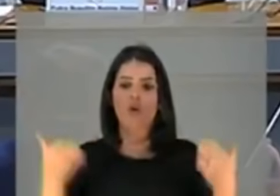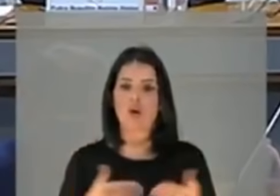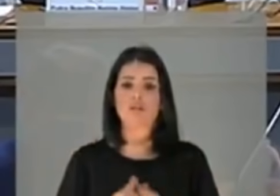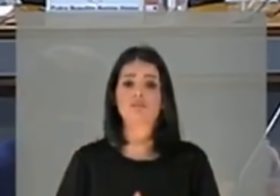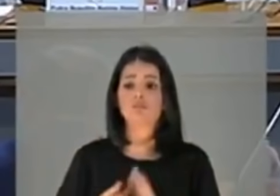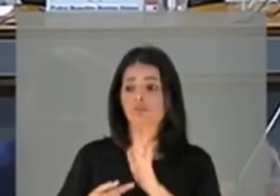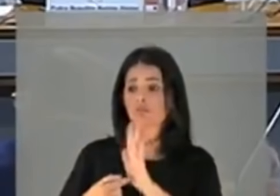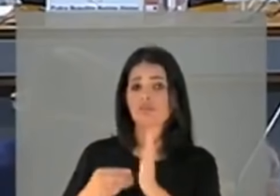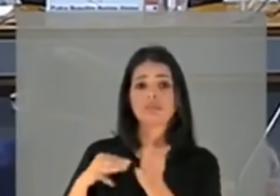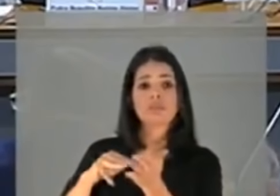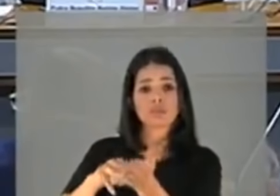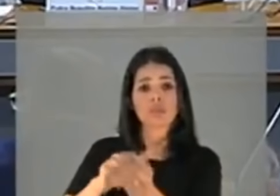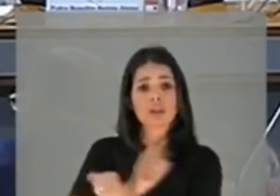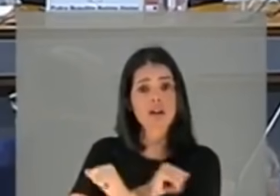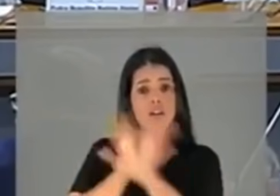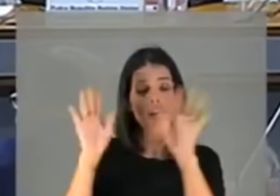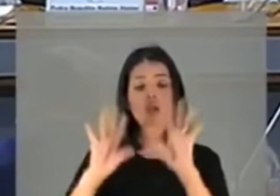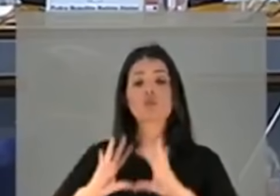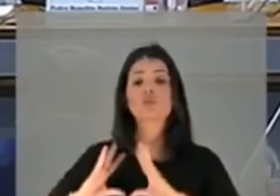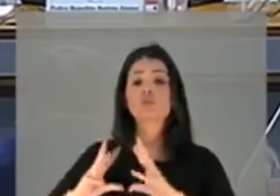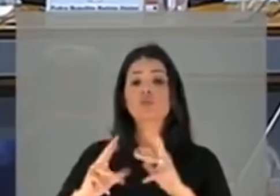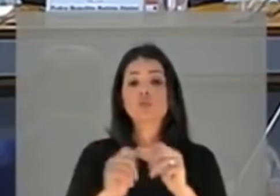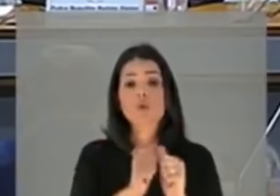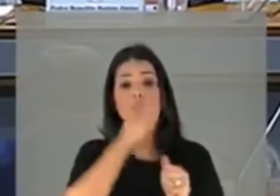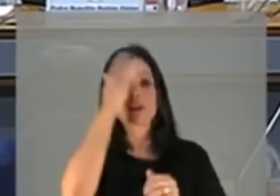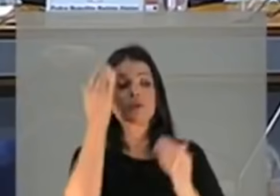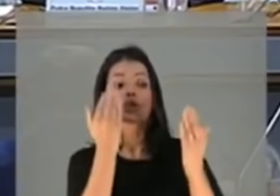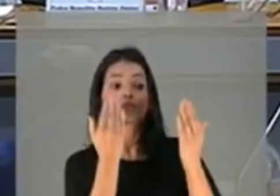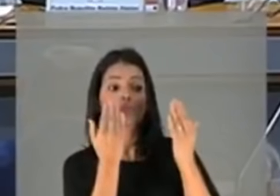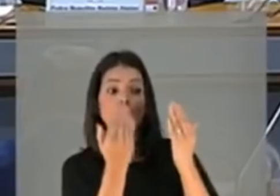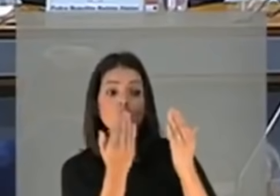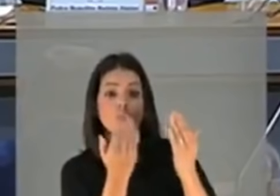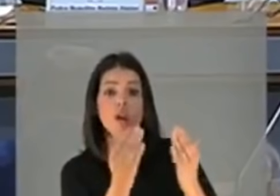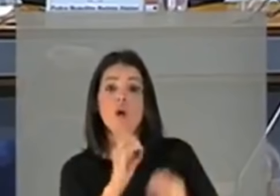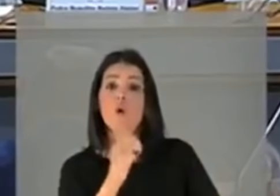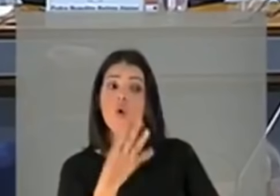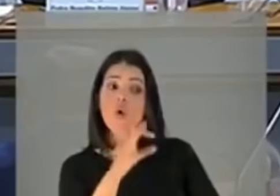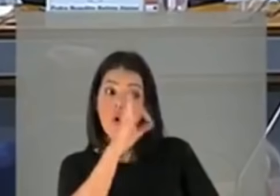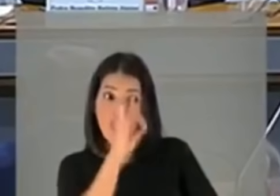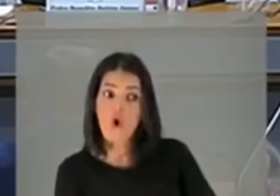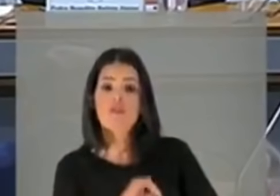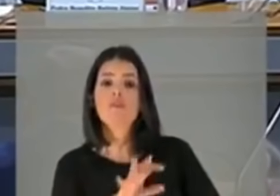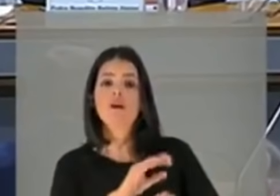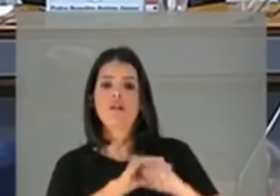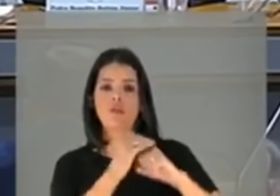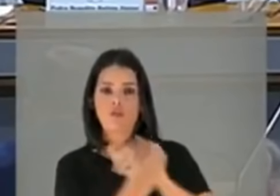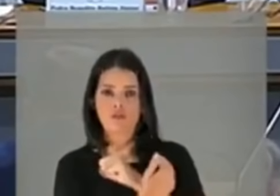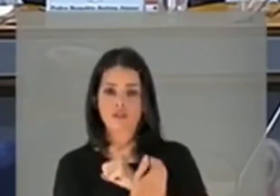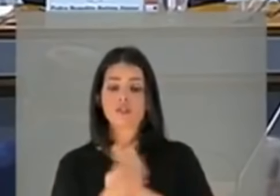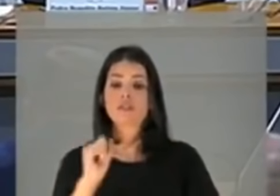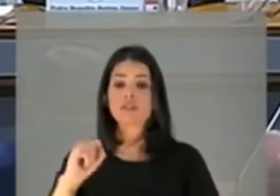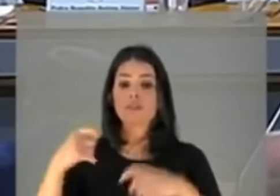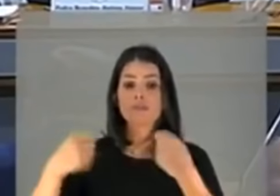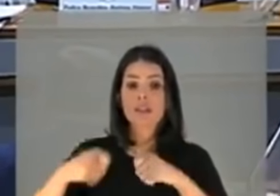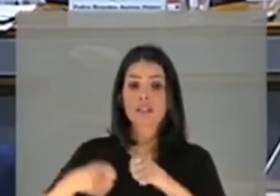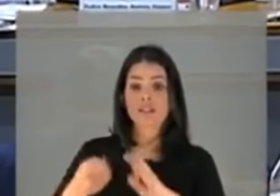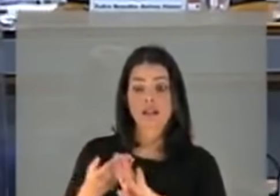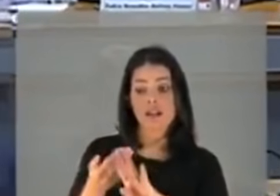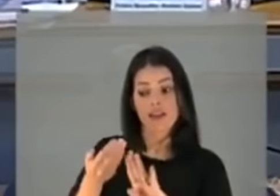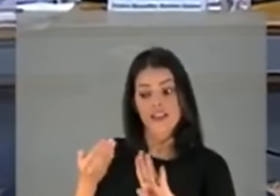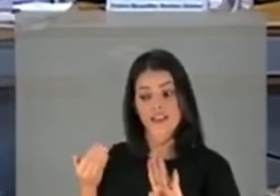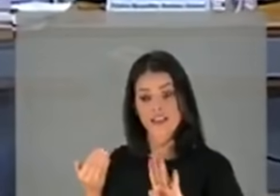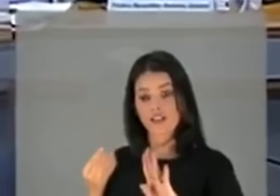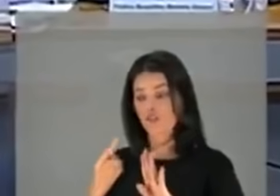mensagem é clara. Todos os pacientes com suspeita ou confirmados de Covid, na necessidade de isolamento, quando